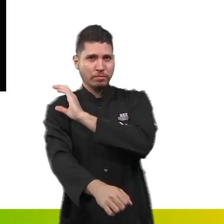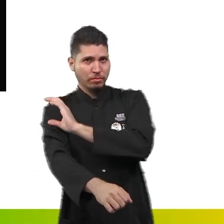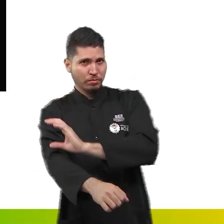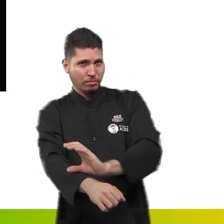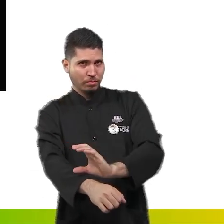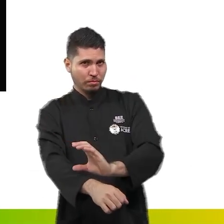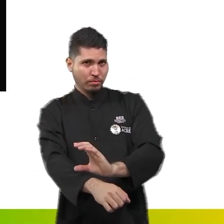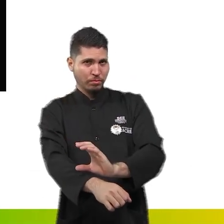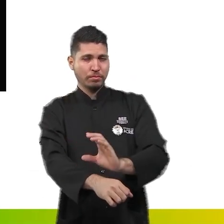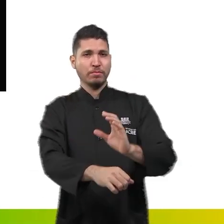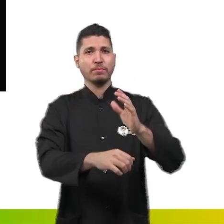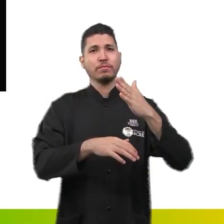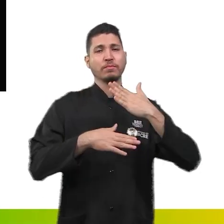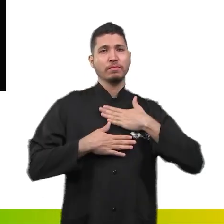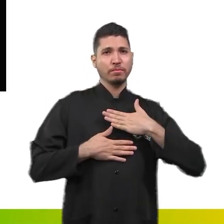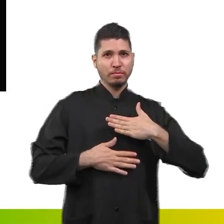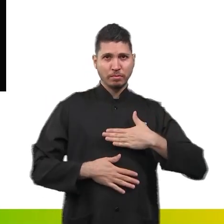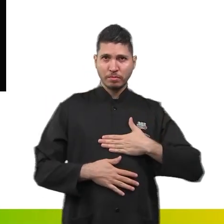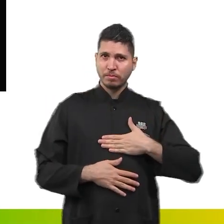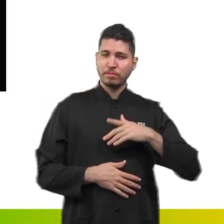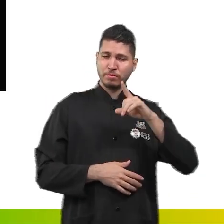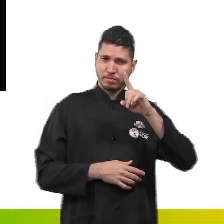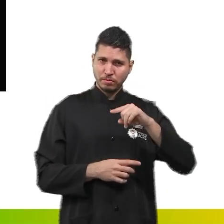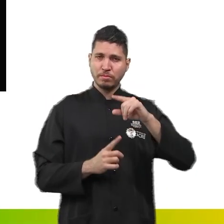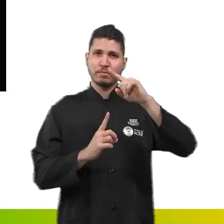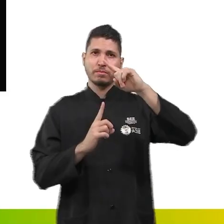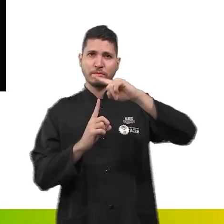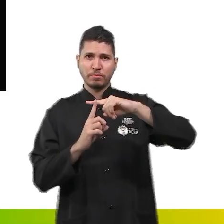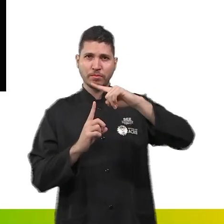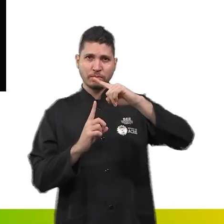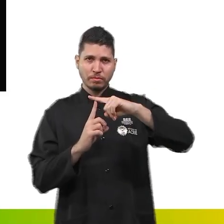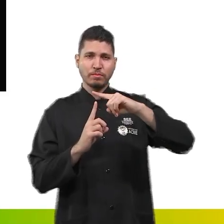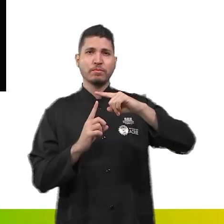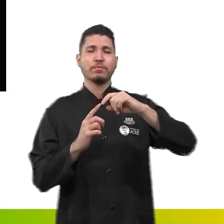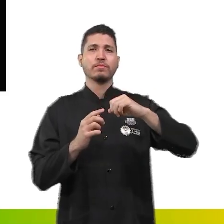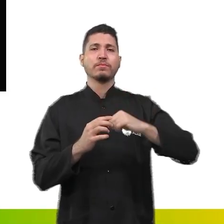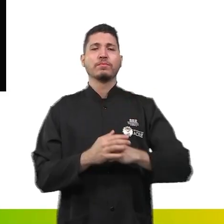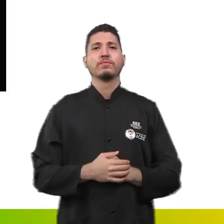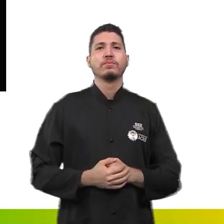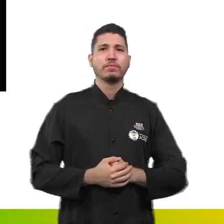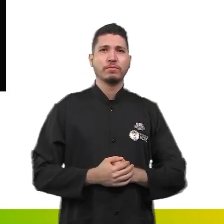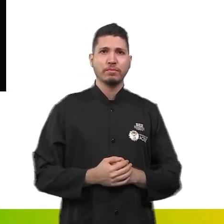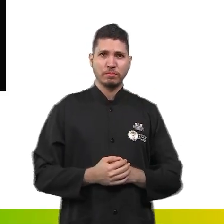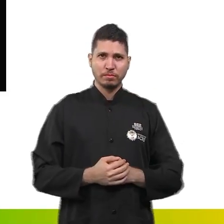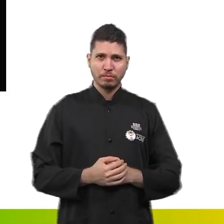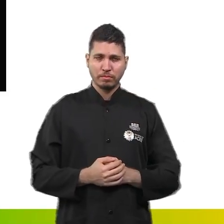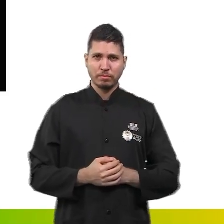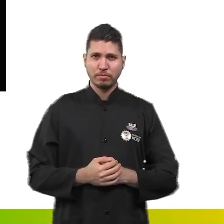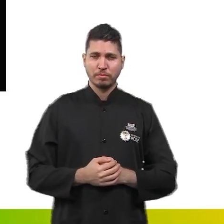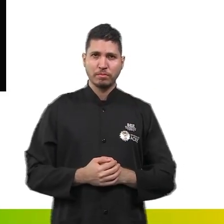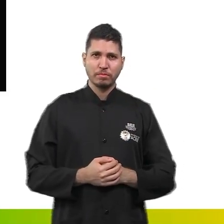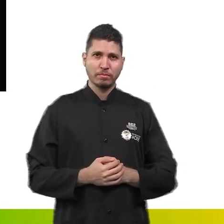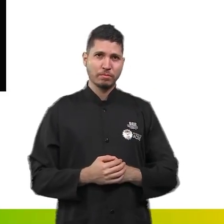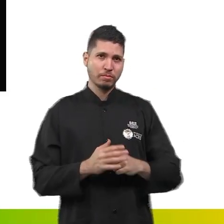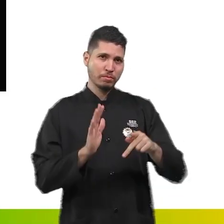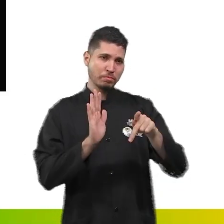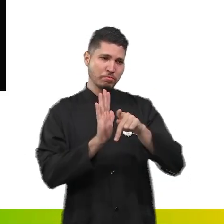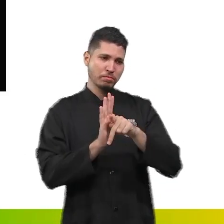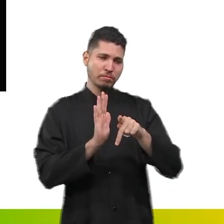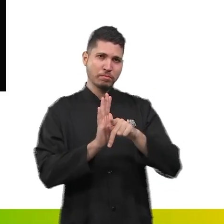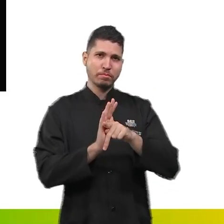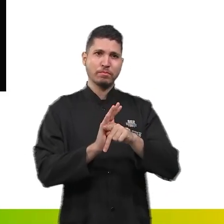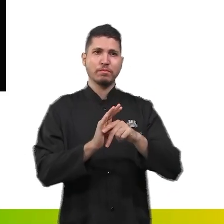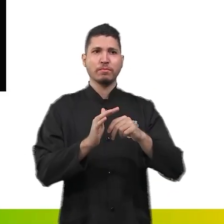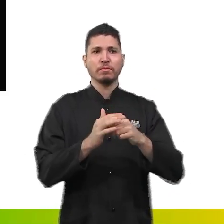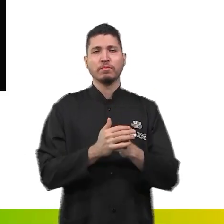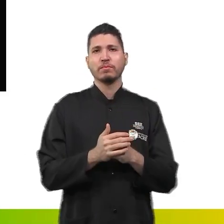ela é uma forma que nós usamos e vemos o corpo também, e diz muito sobre a cultura. E isso aparece nos cortes